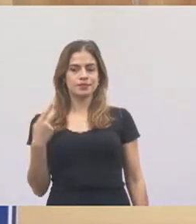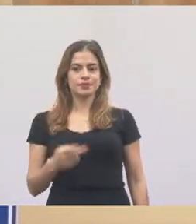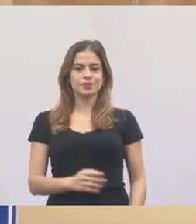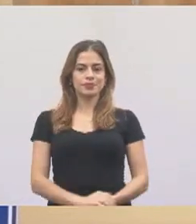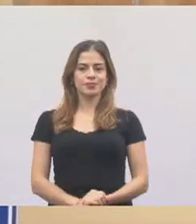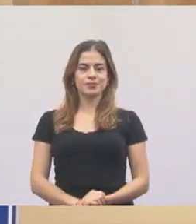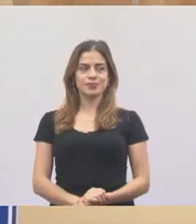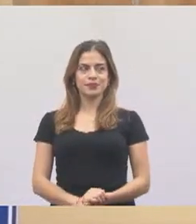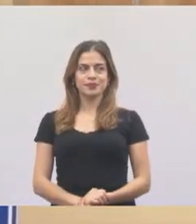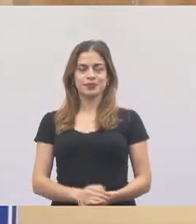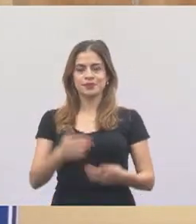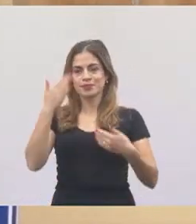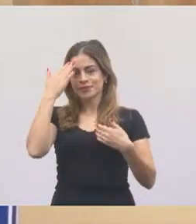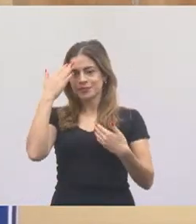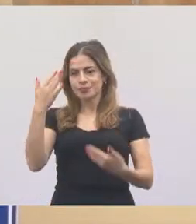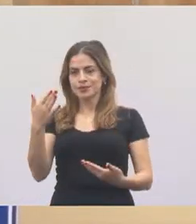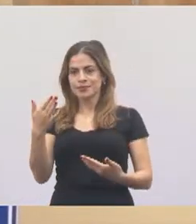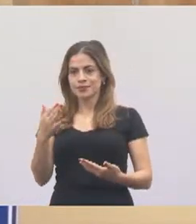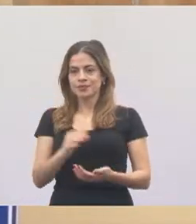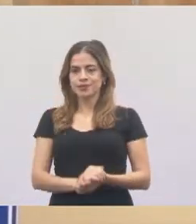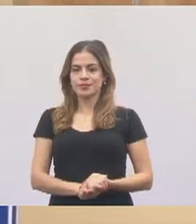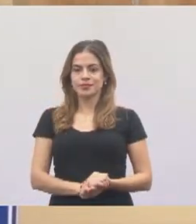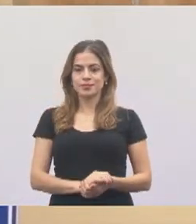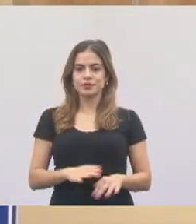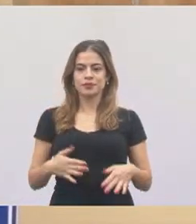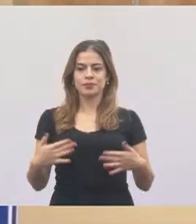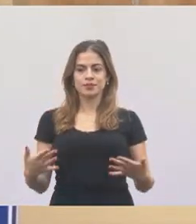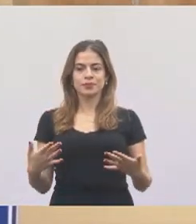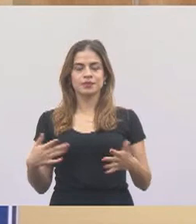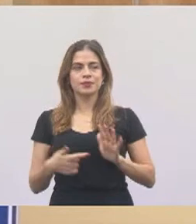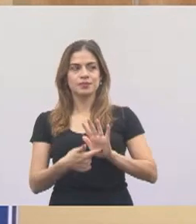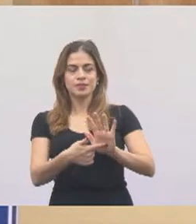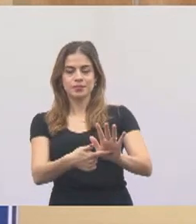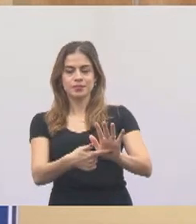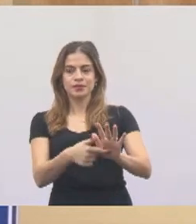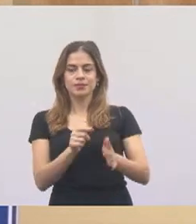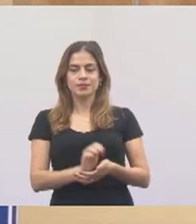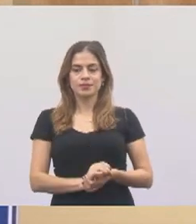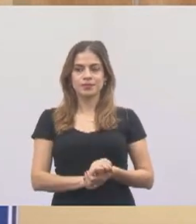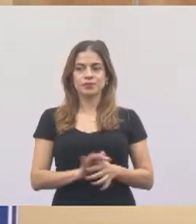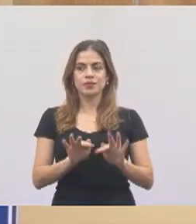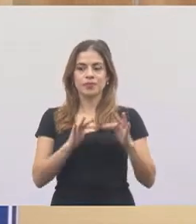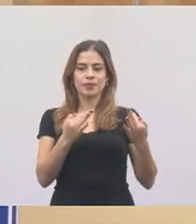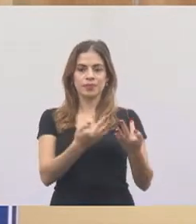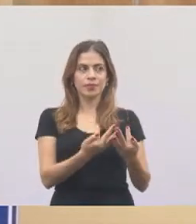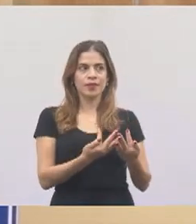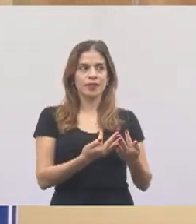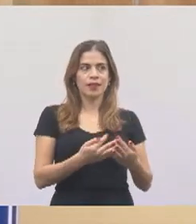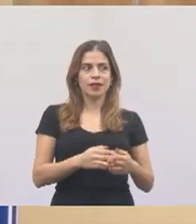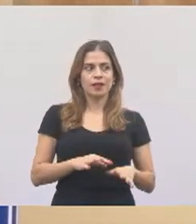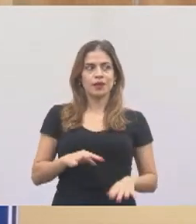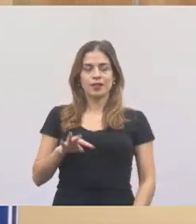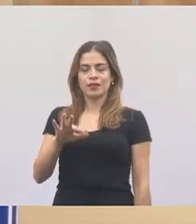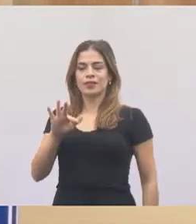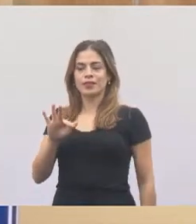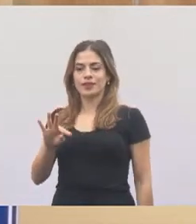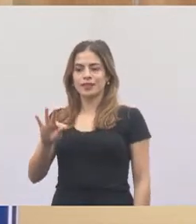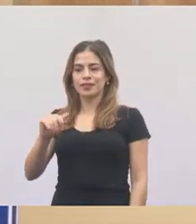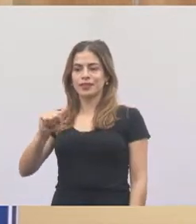Obrigado por apresentar esse presente para nós, aos familiares do Dr. Tales. Também quero dar os parabéns.